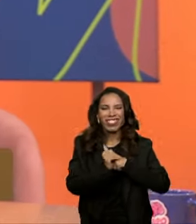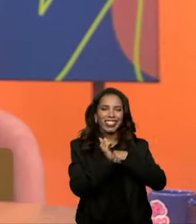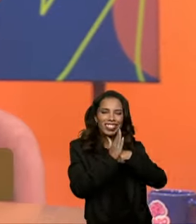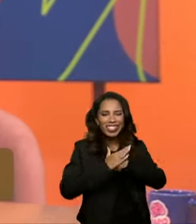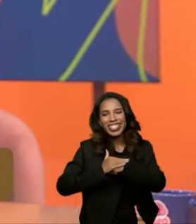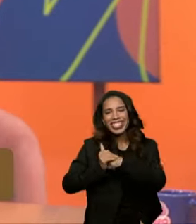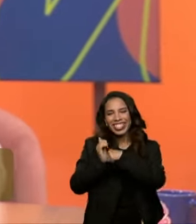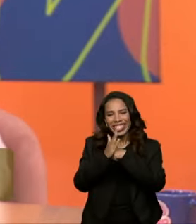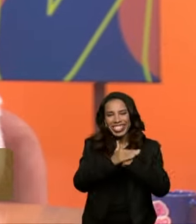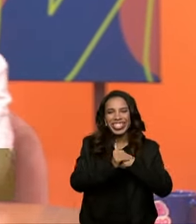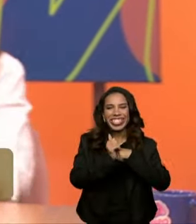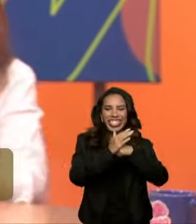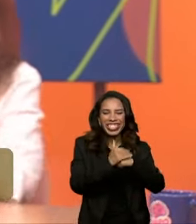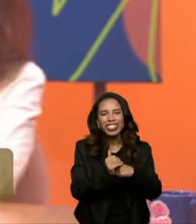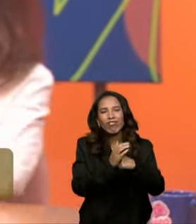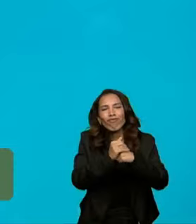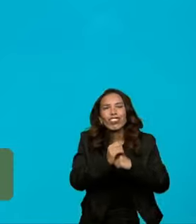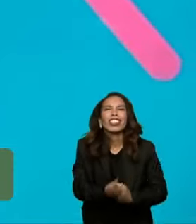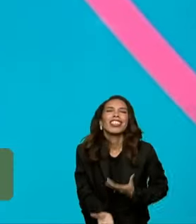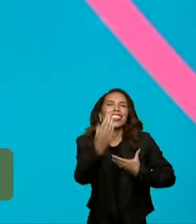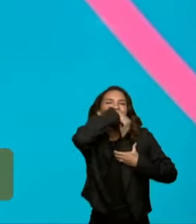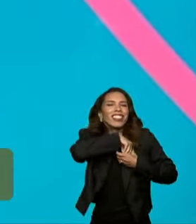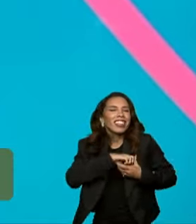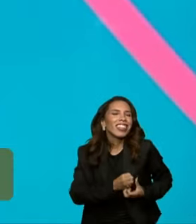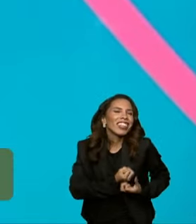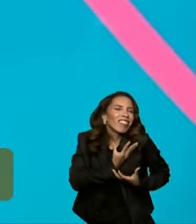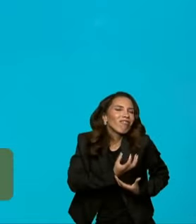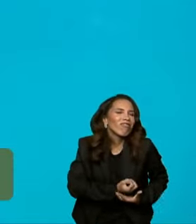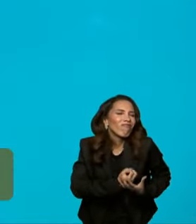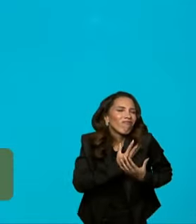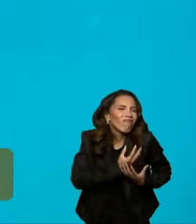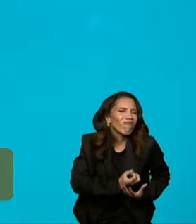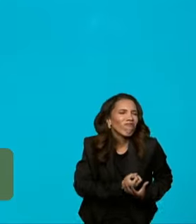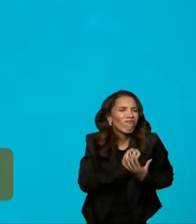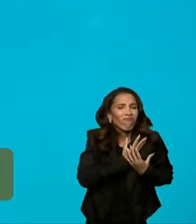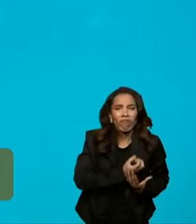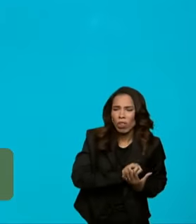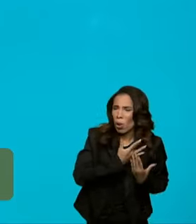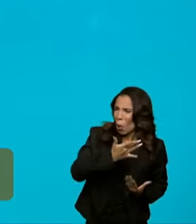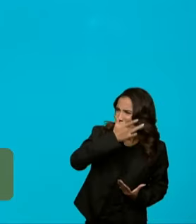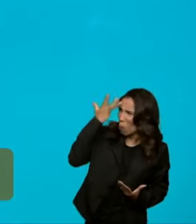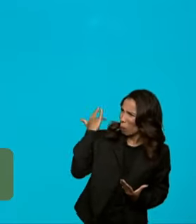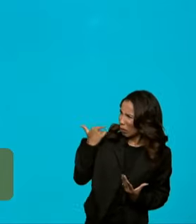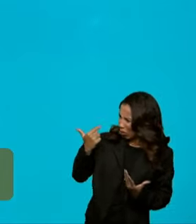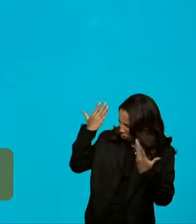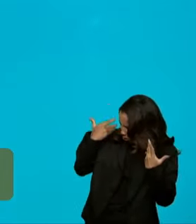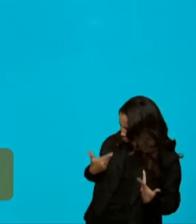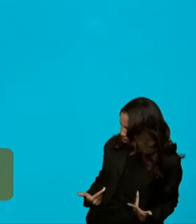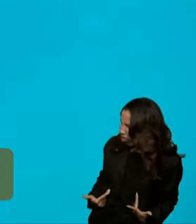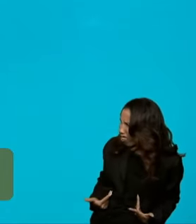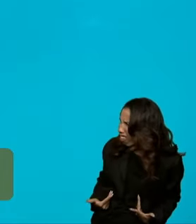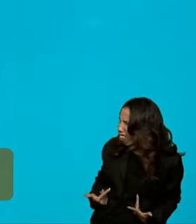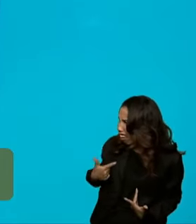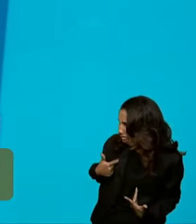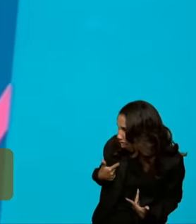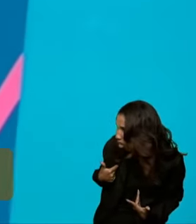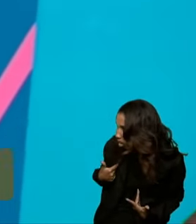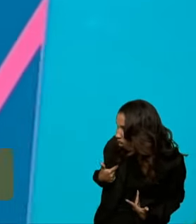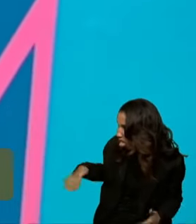tem sempre um cantinho no meu coração. Ninguém vai me comprar, eu não vou me vender, eu